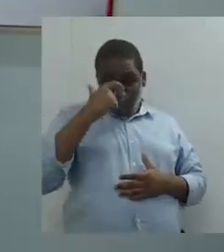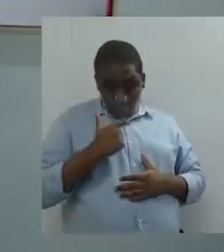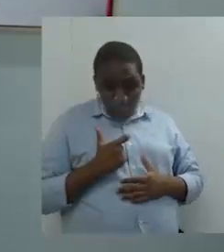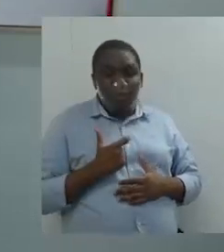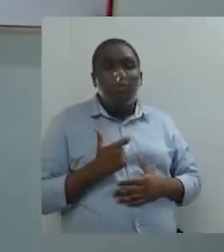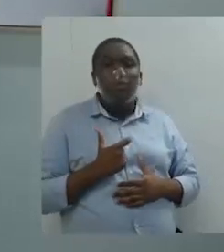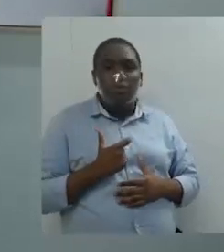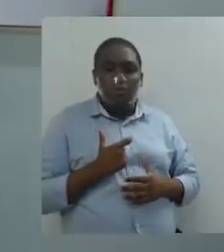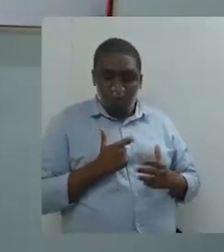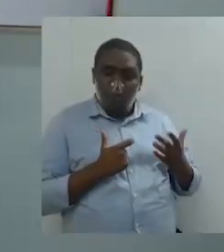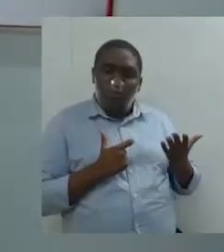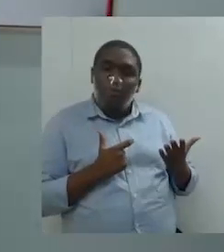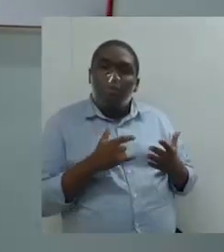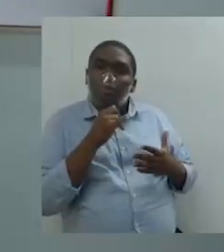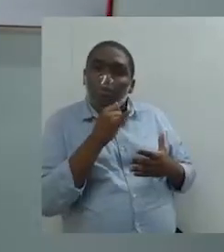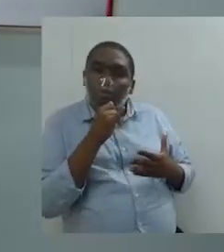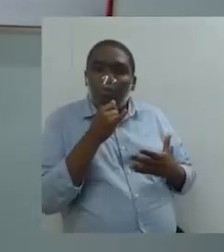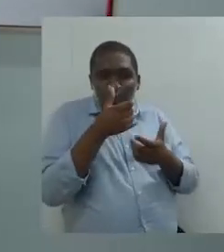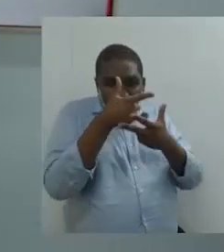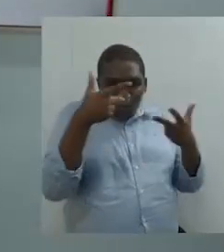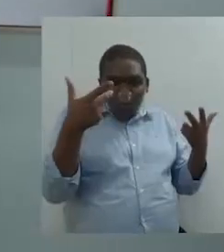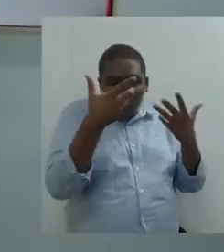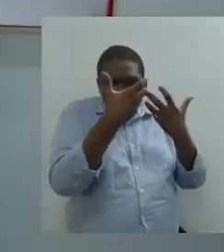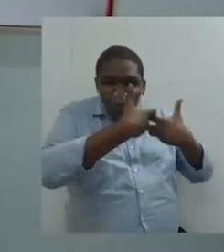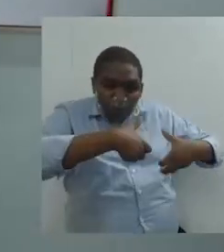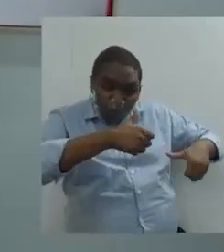alterasse esses elementos naturais.